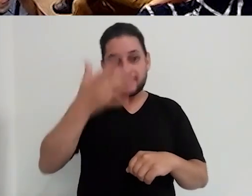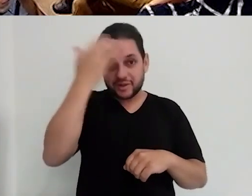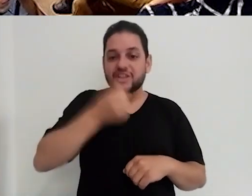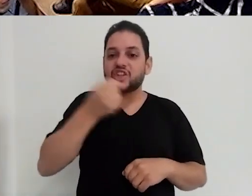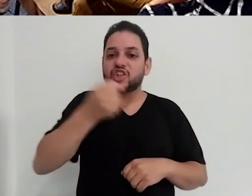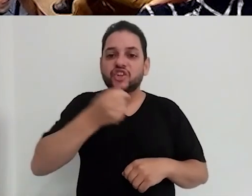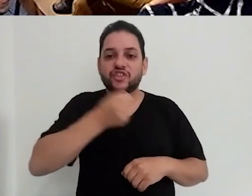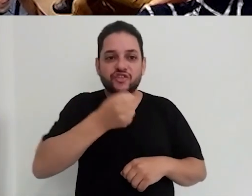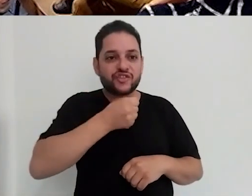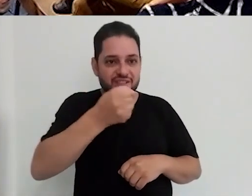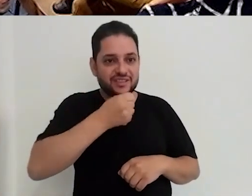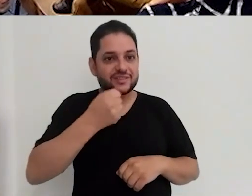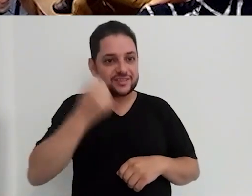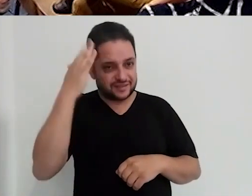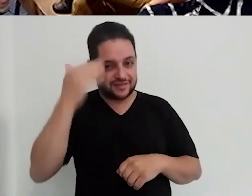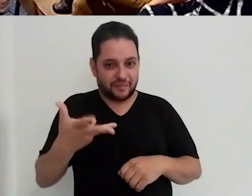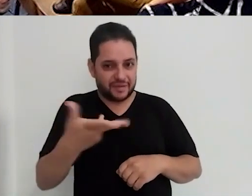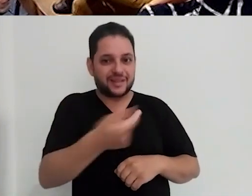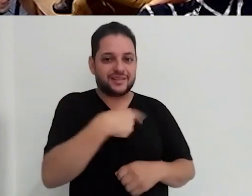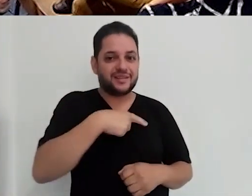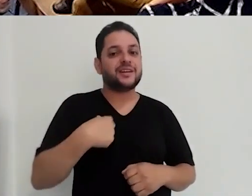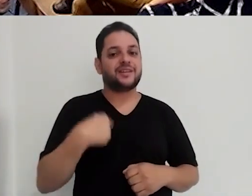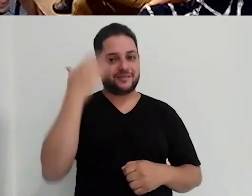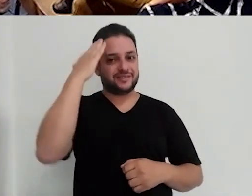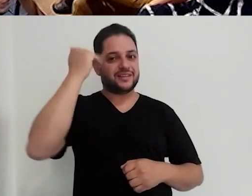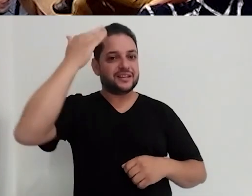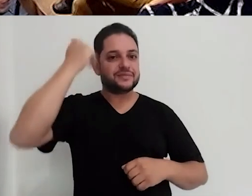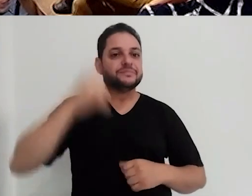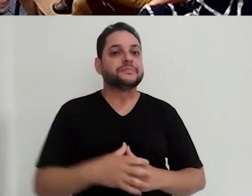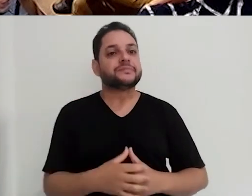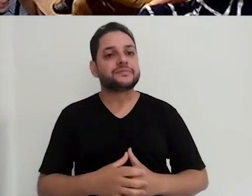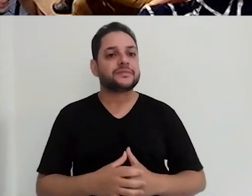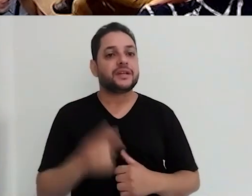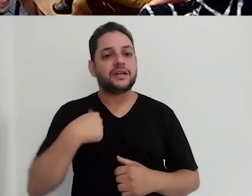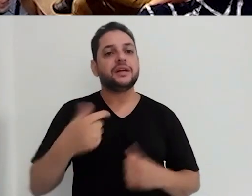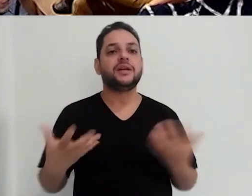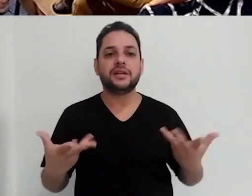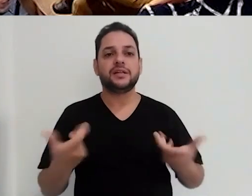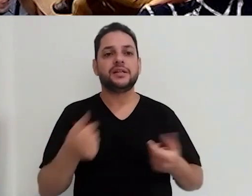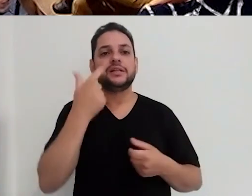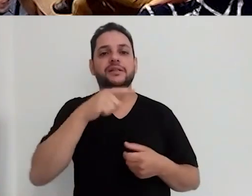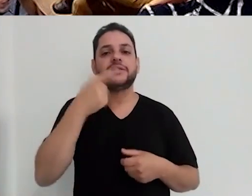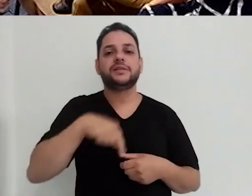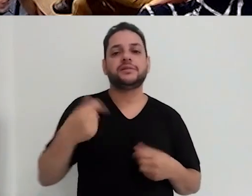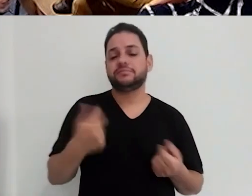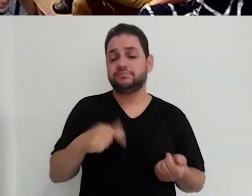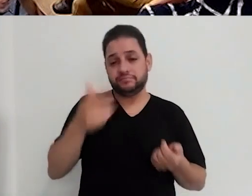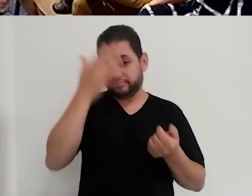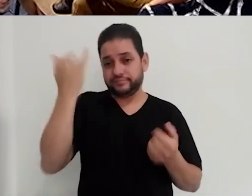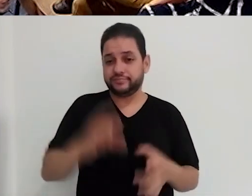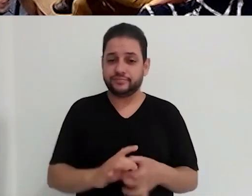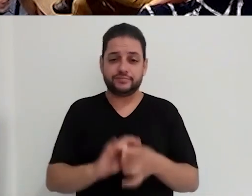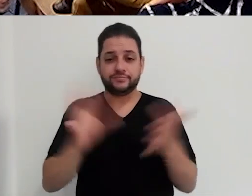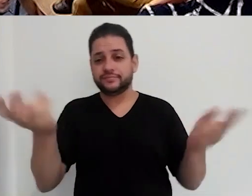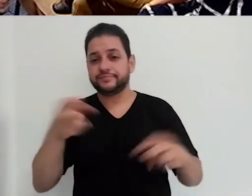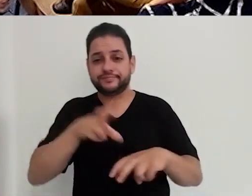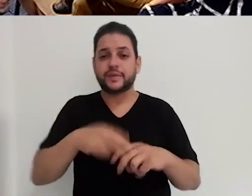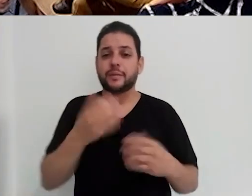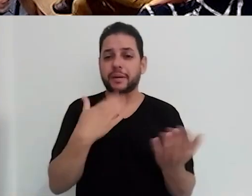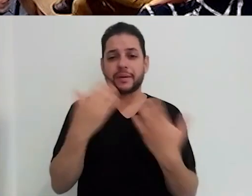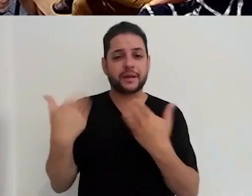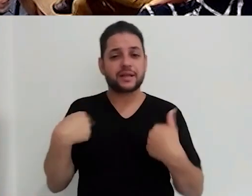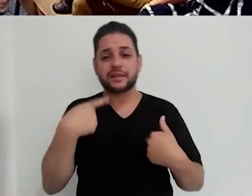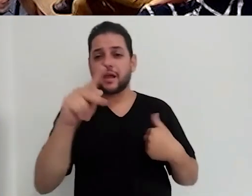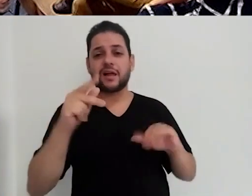está na casa da pessoa. Eu sei fazer isso, eu tenho essa capacidade de deixar a pessoa à vontade, sentar e conversar sobre a casa da